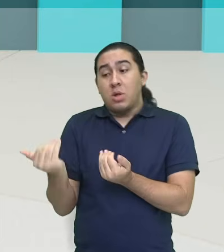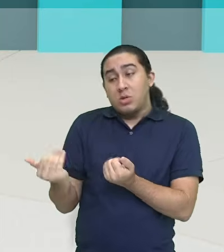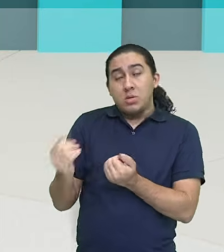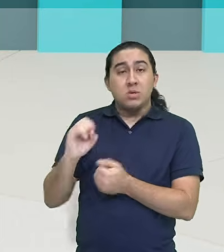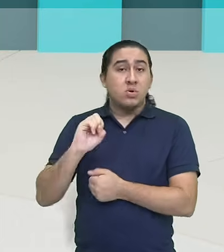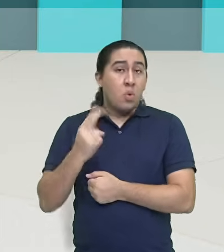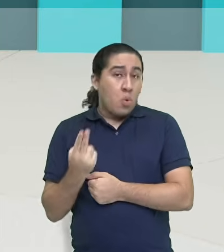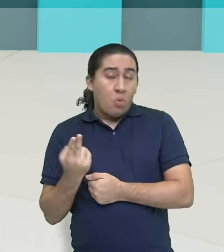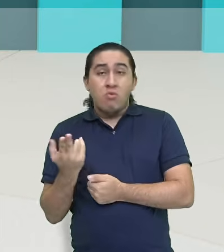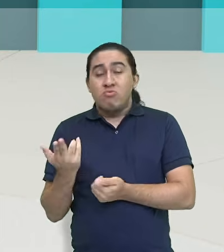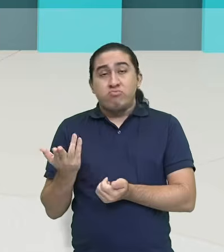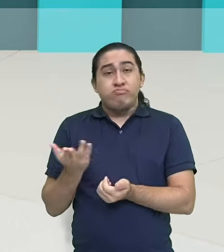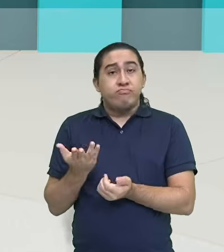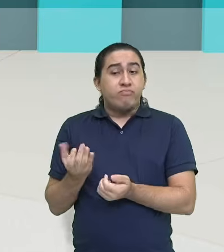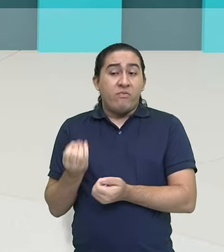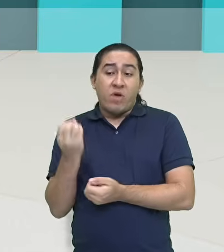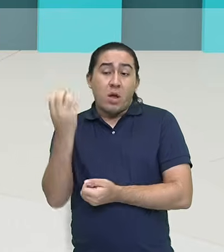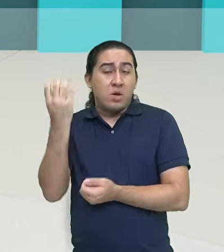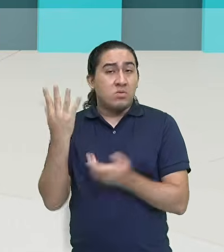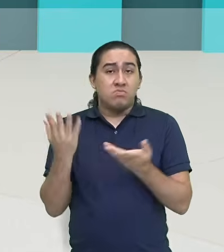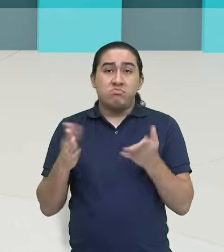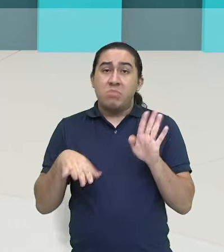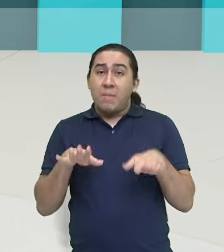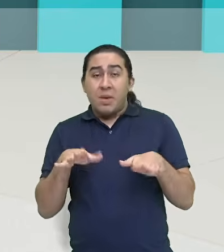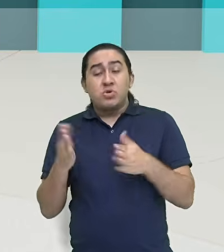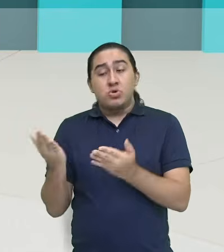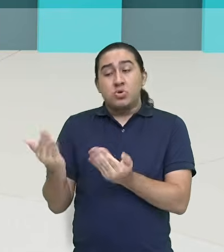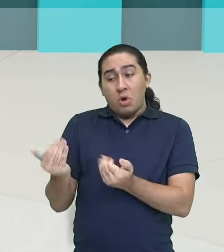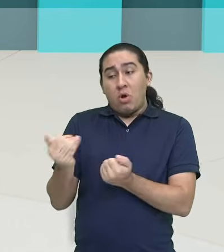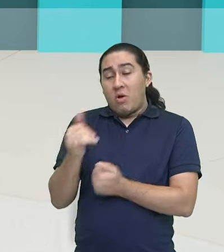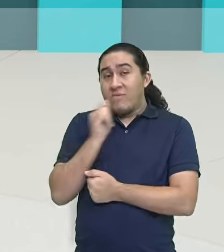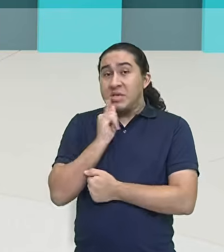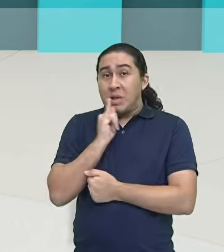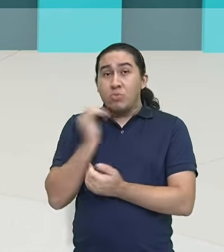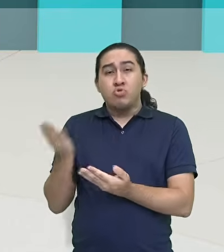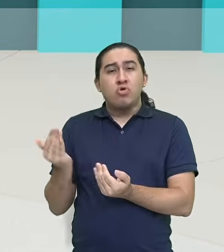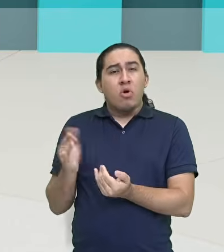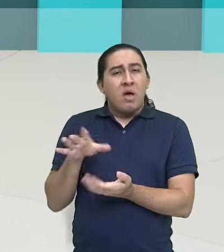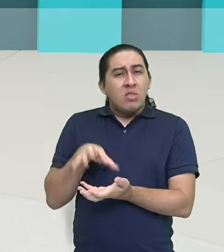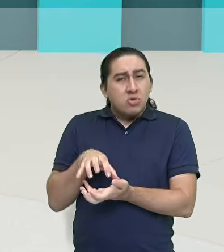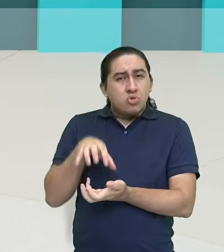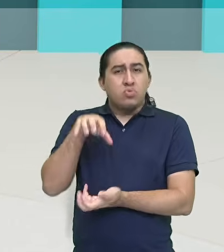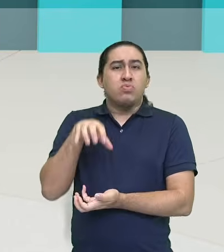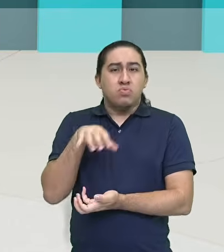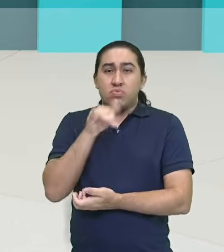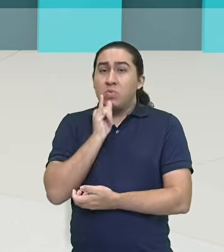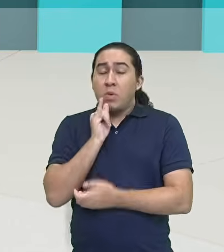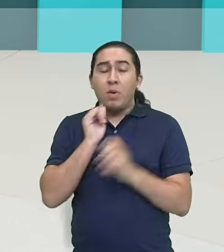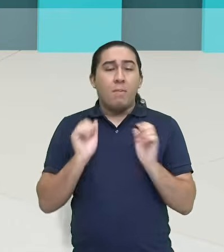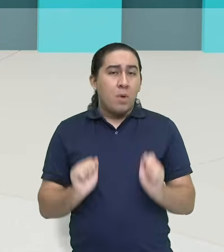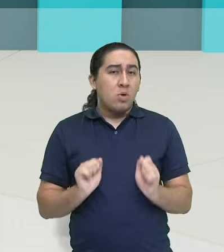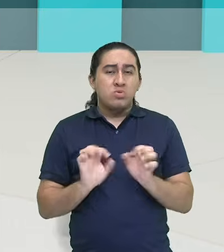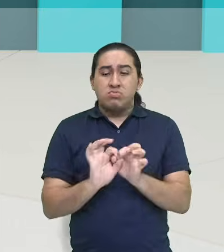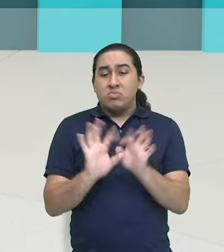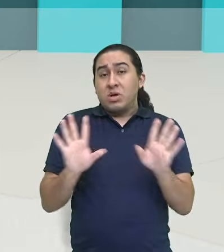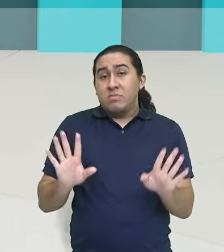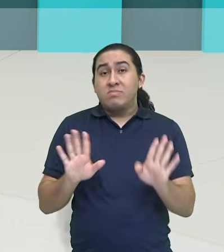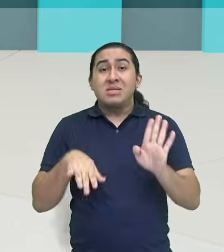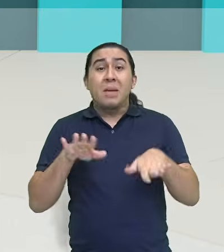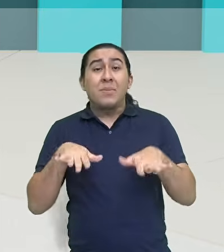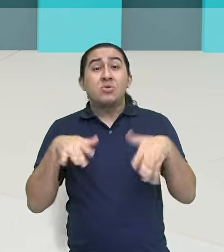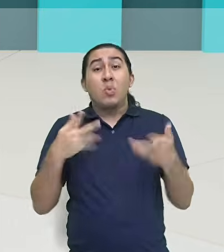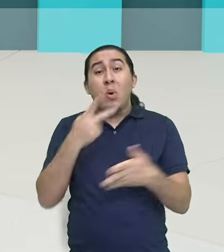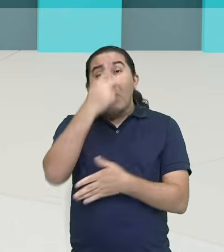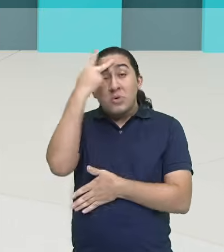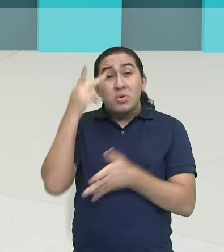ser viagem para jovens, né? No caso, os jovens são aqueles jovens adultos, digamos assim. Pode ser, enfim, depende do